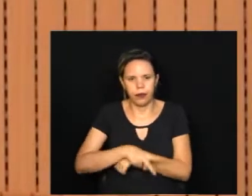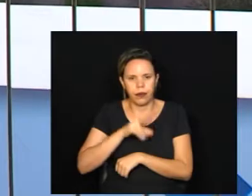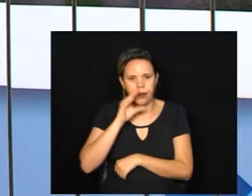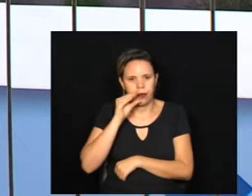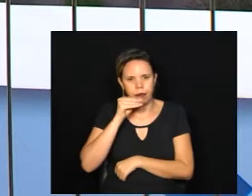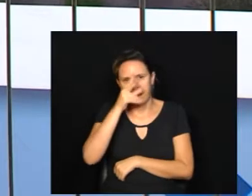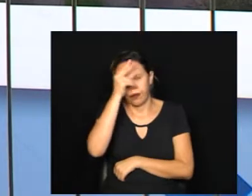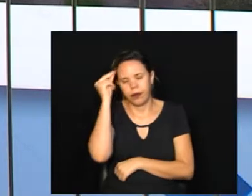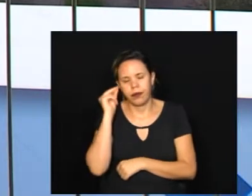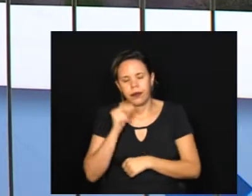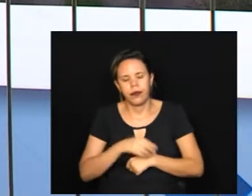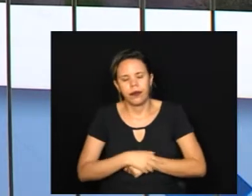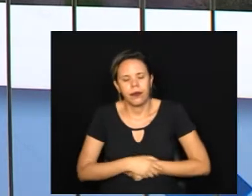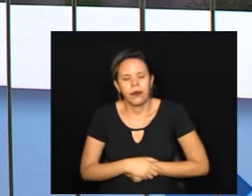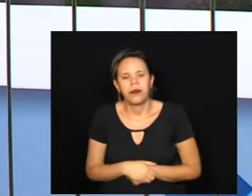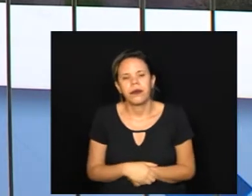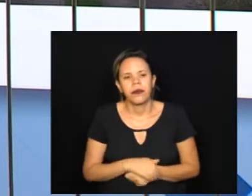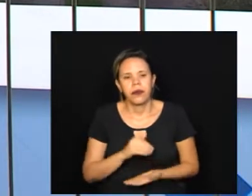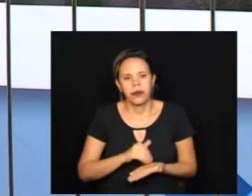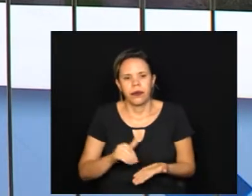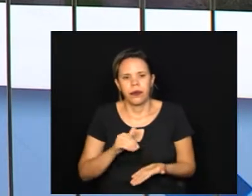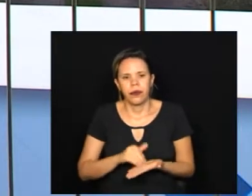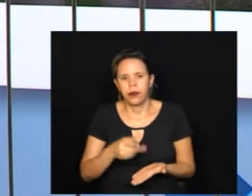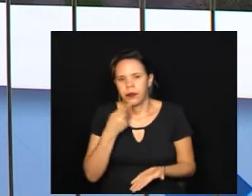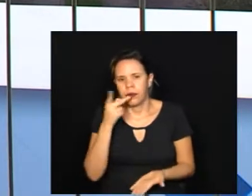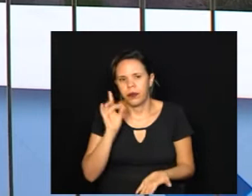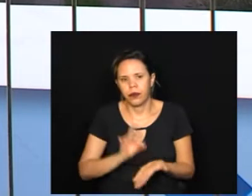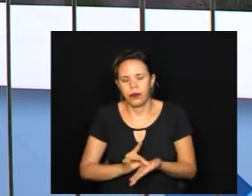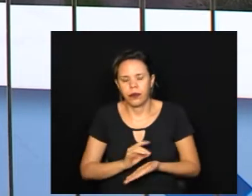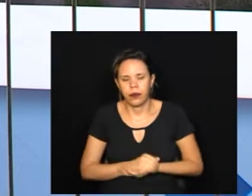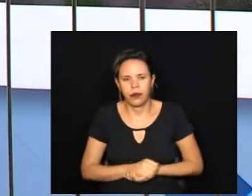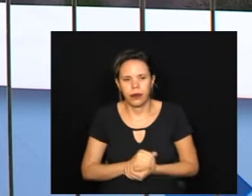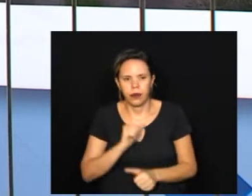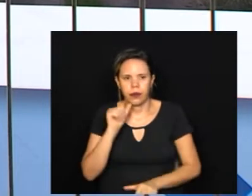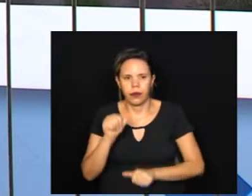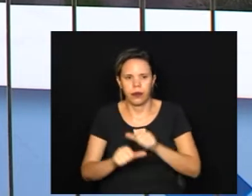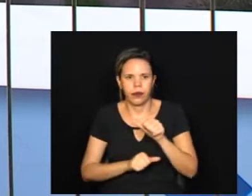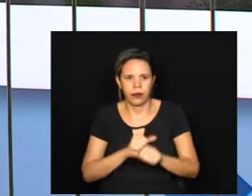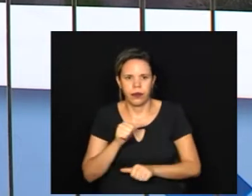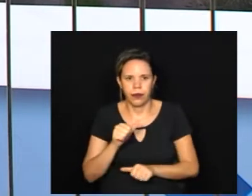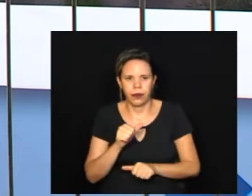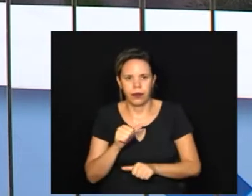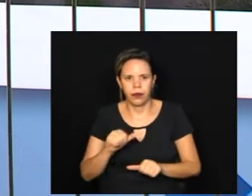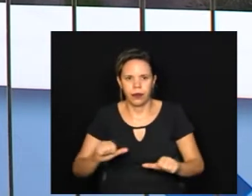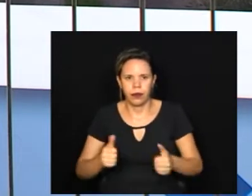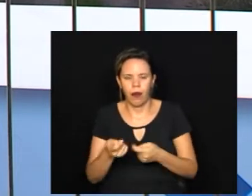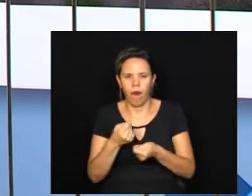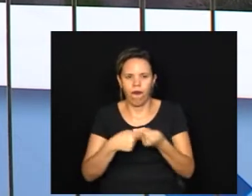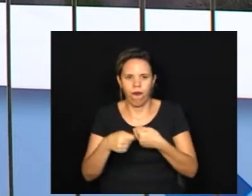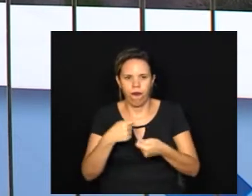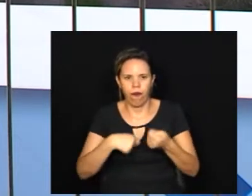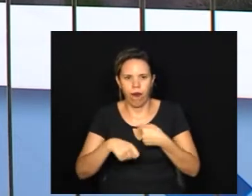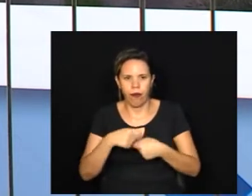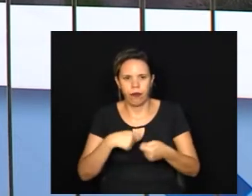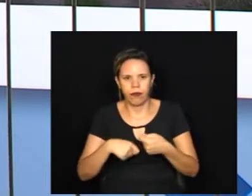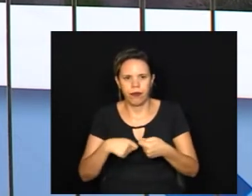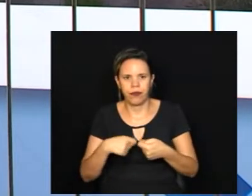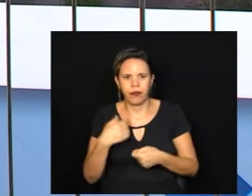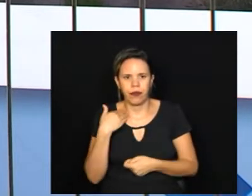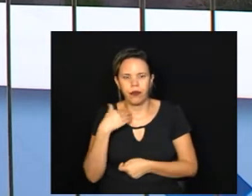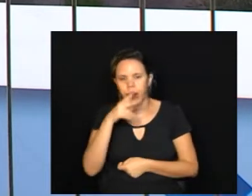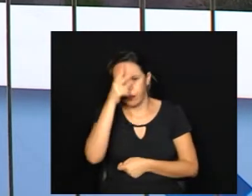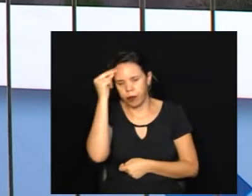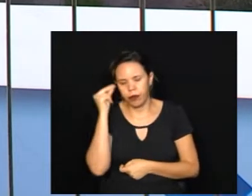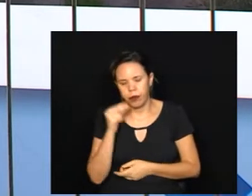cargos. O secretário afirmou ainda que a mudança trará economia aos cofres